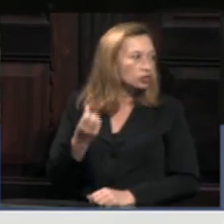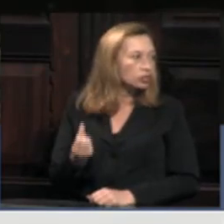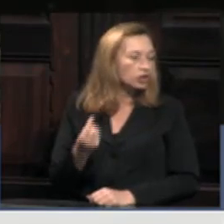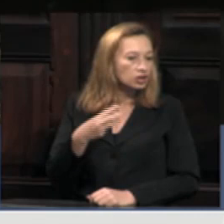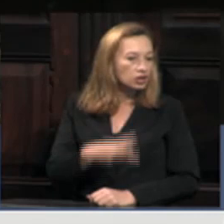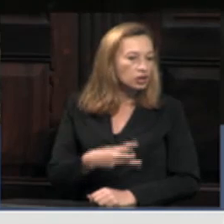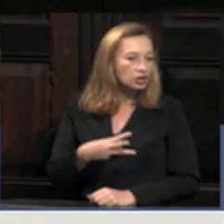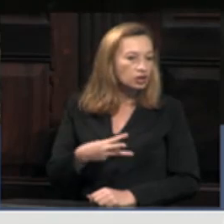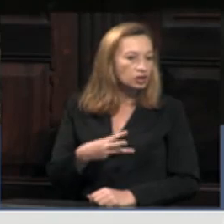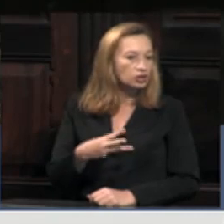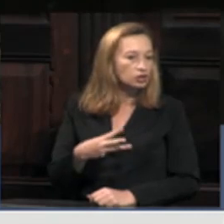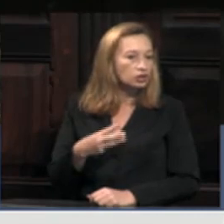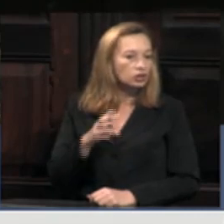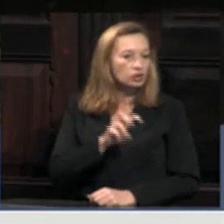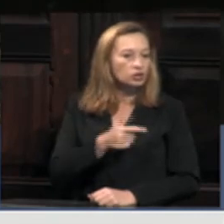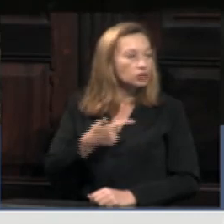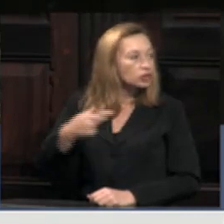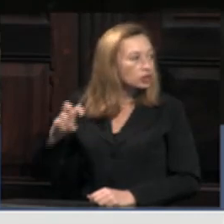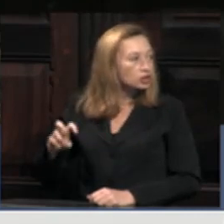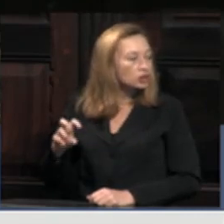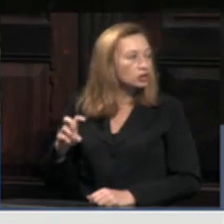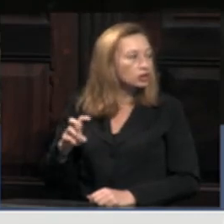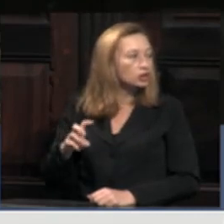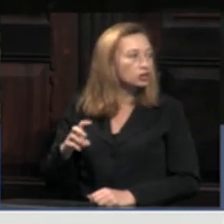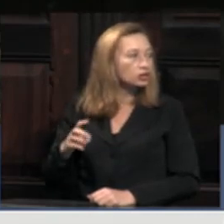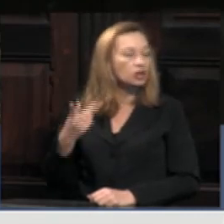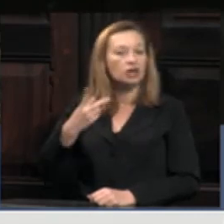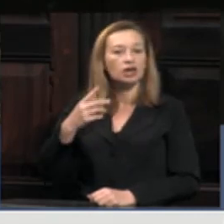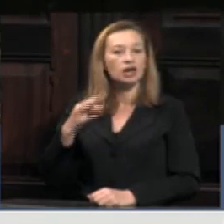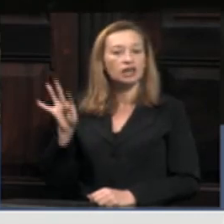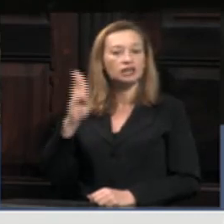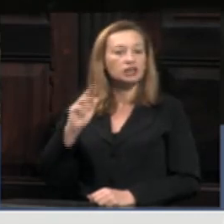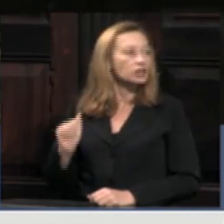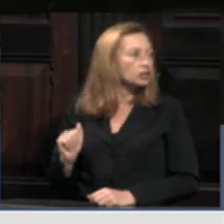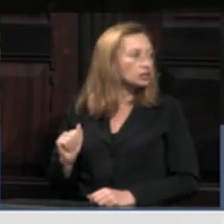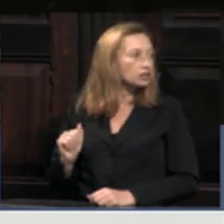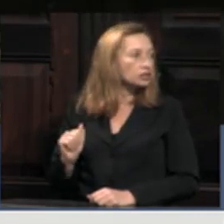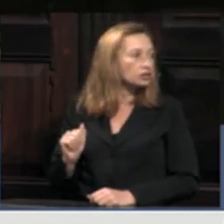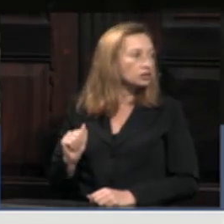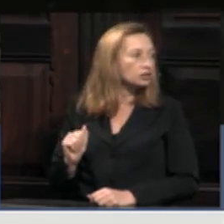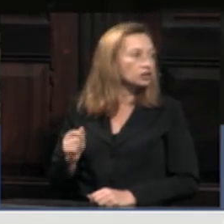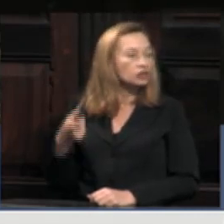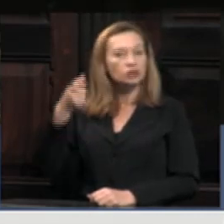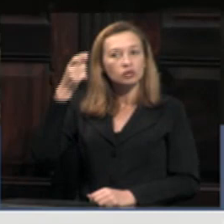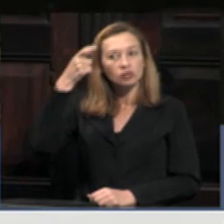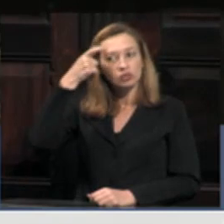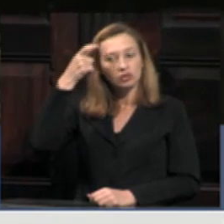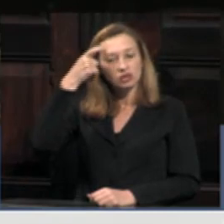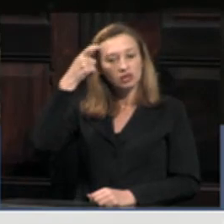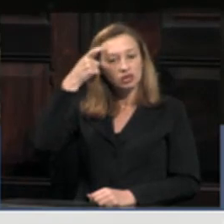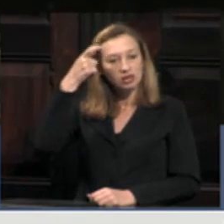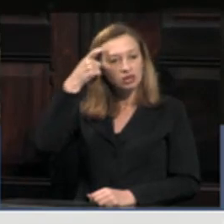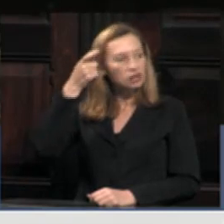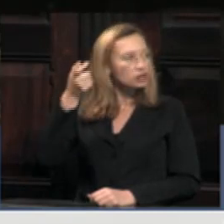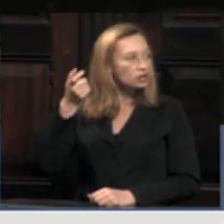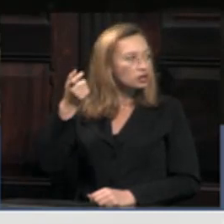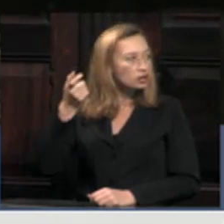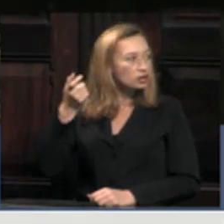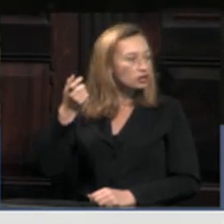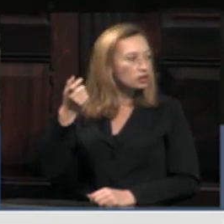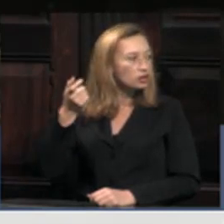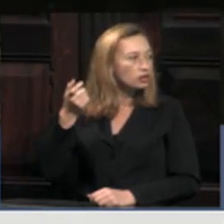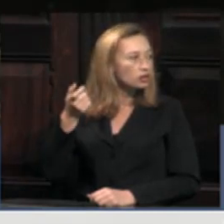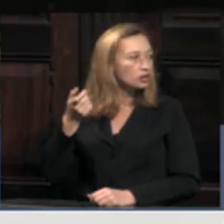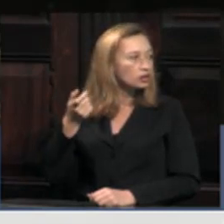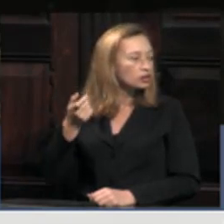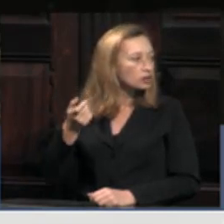632/2015, de autoria do deputado Átila Nunes, que institui a campanha estadual de conscientização para o descarte correto